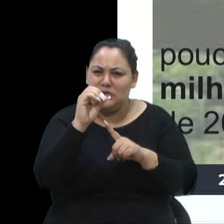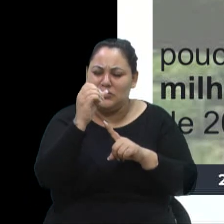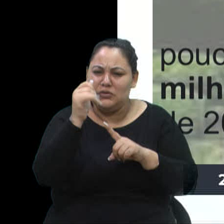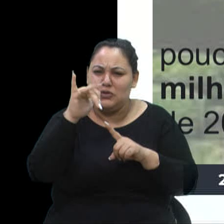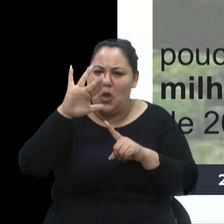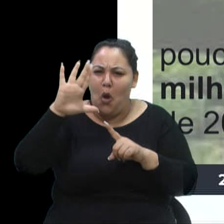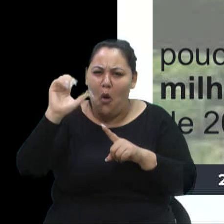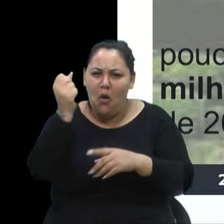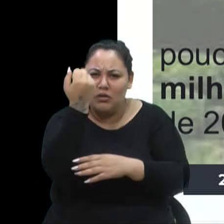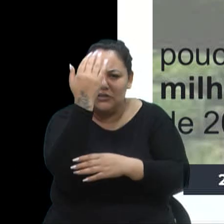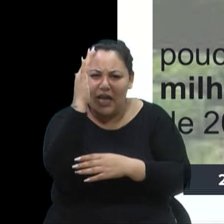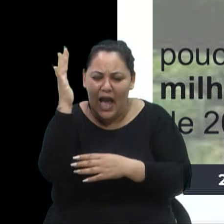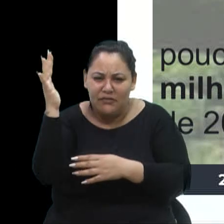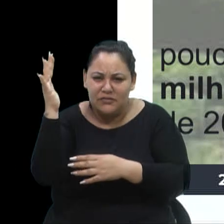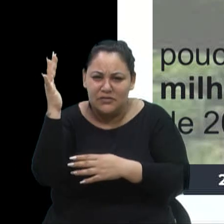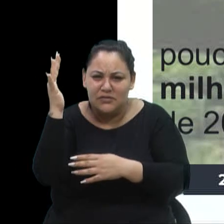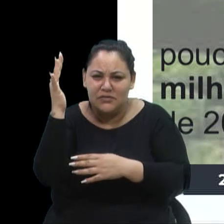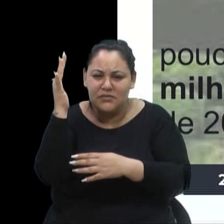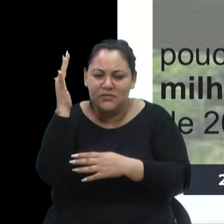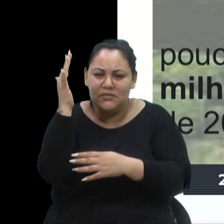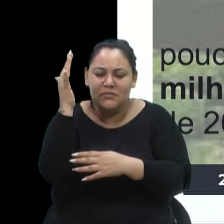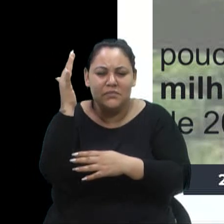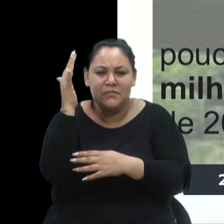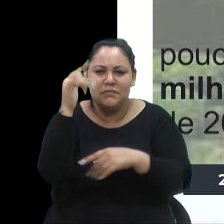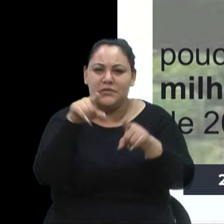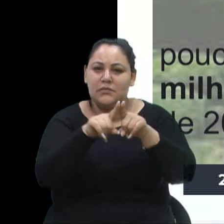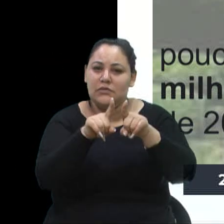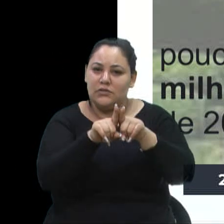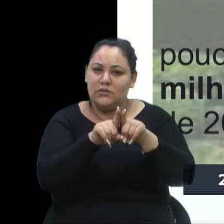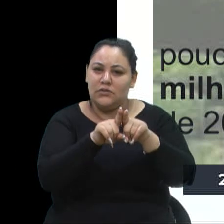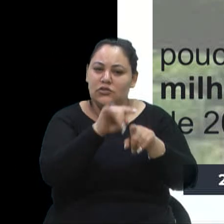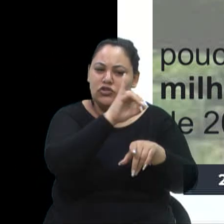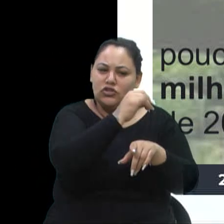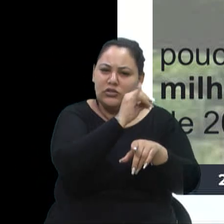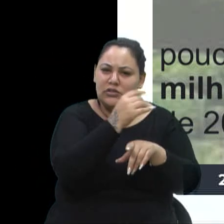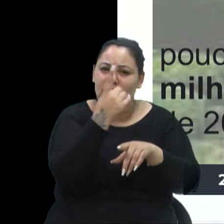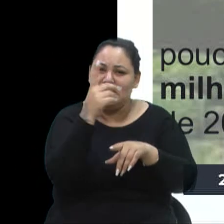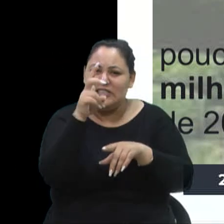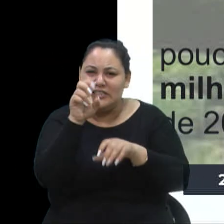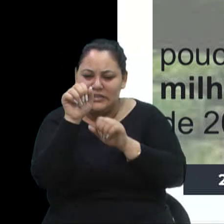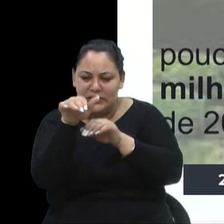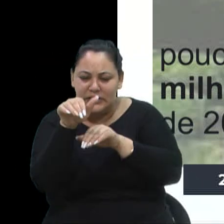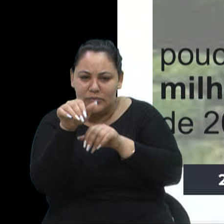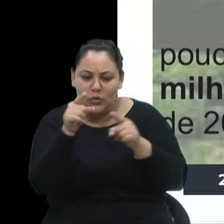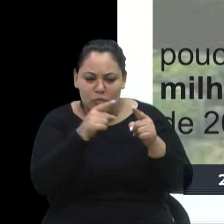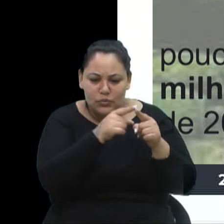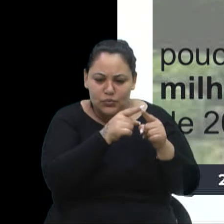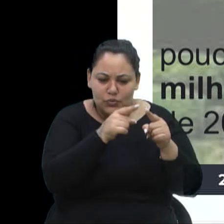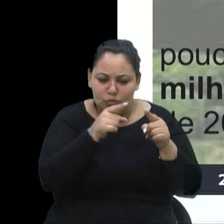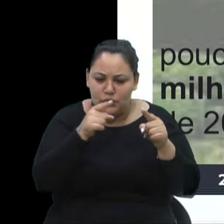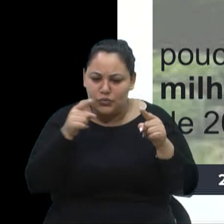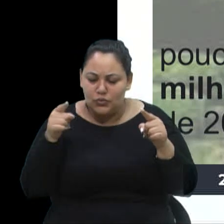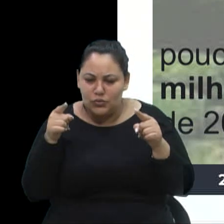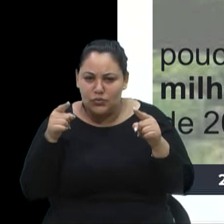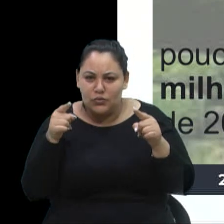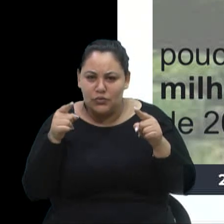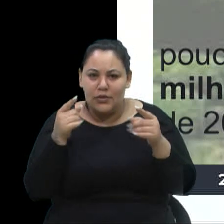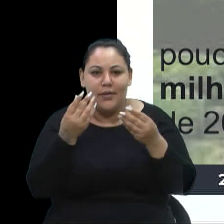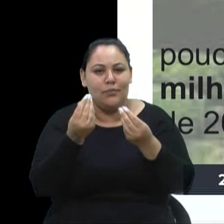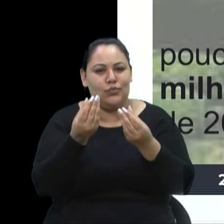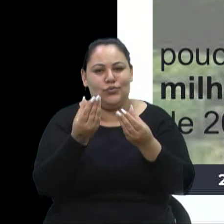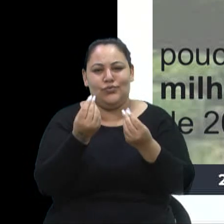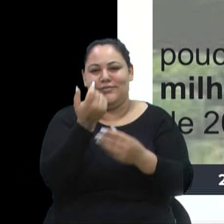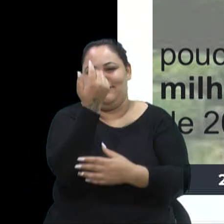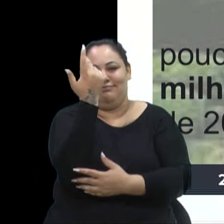milhões entre janeiro e 15 de setembro de 2022. E 100 milhões em um mês. É muita